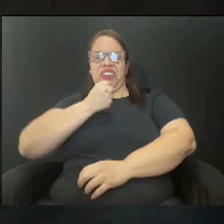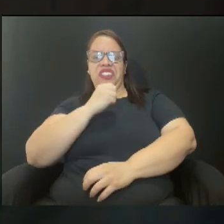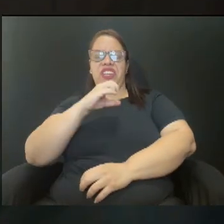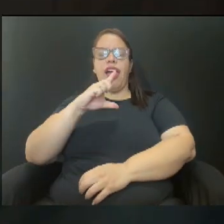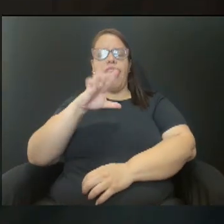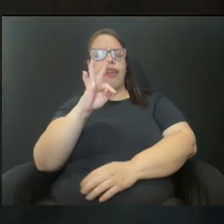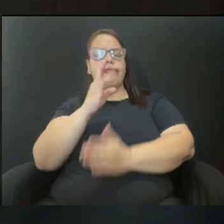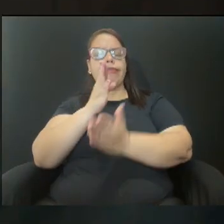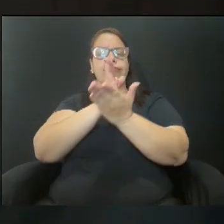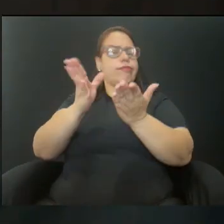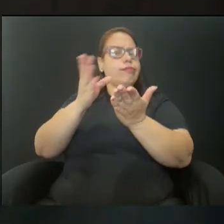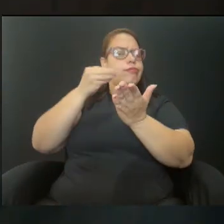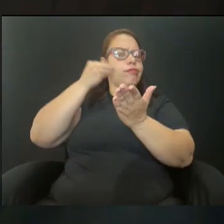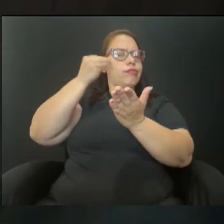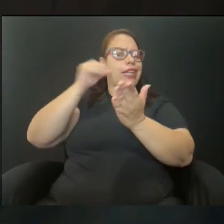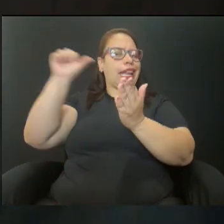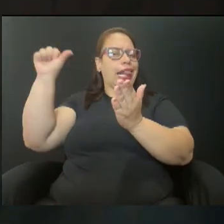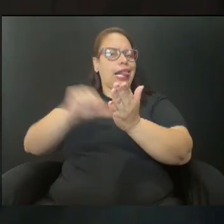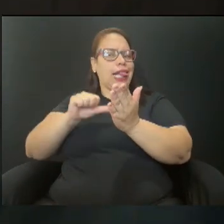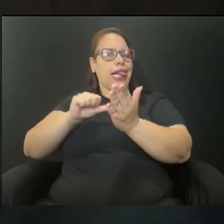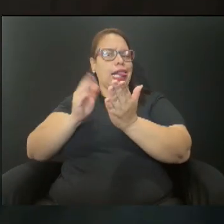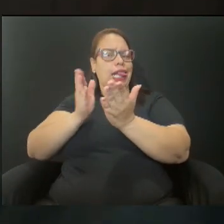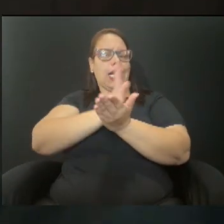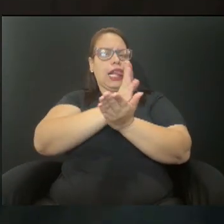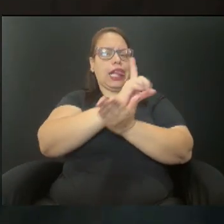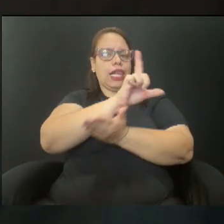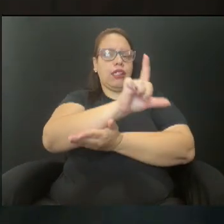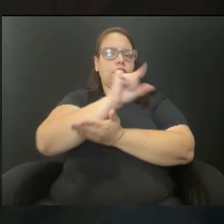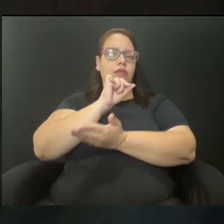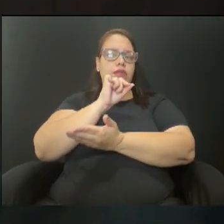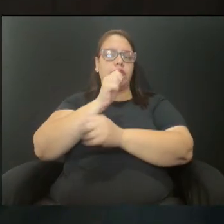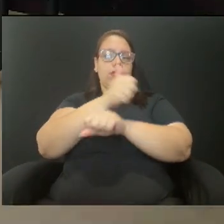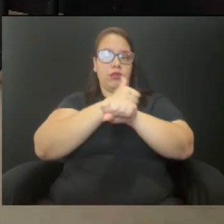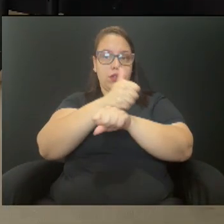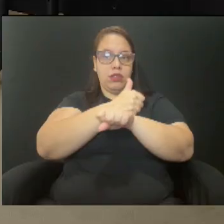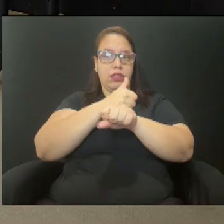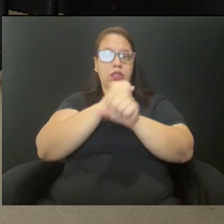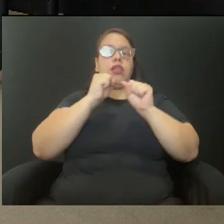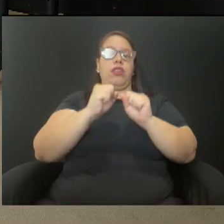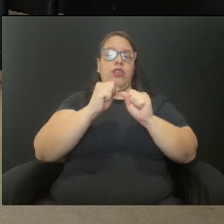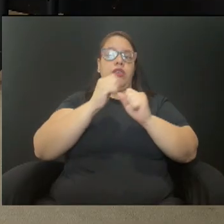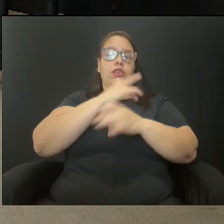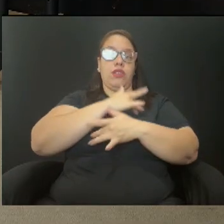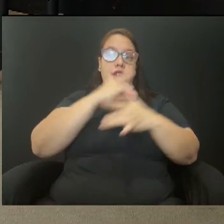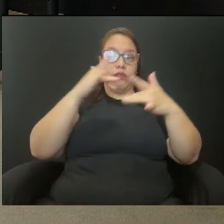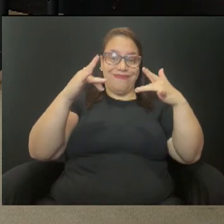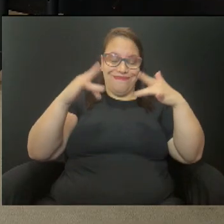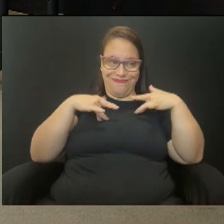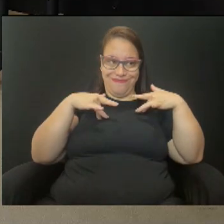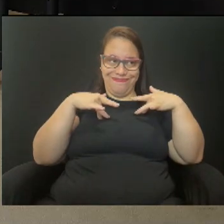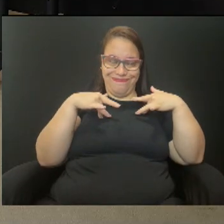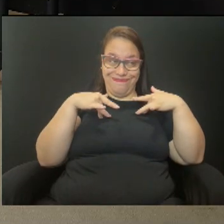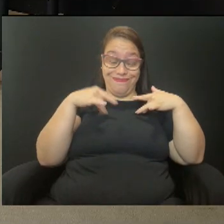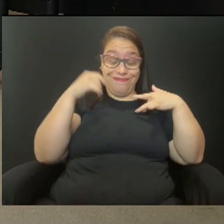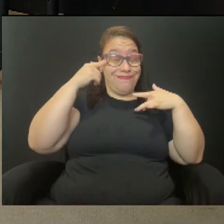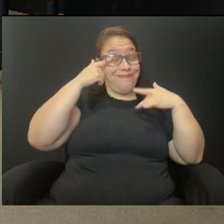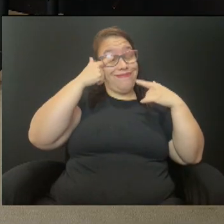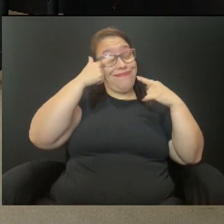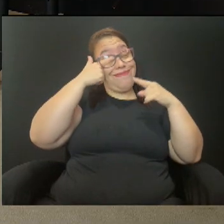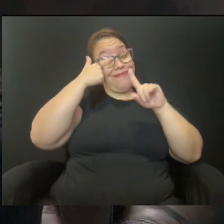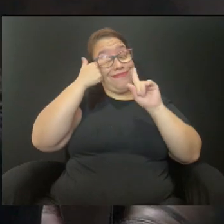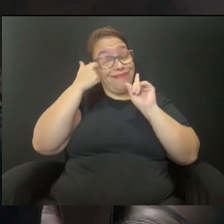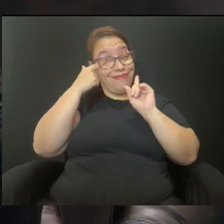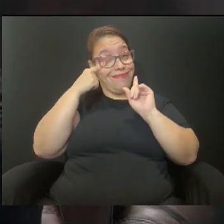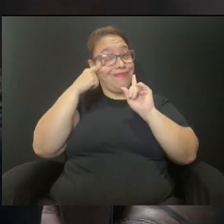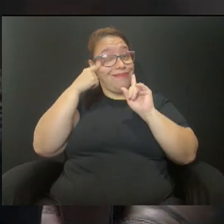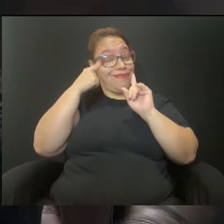experiência ruim de uma escolha profissional que pode ser saudável? Aí eu acho que Jordi pode